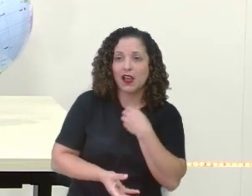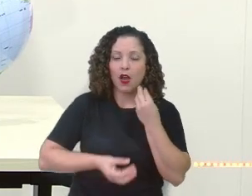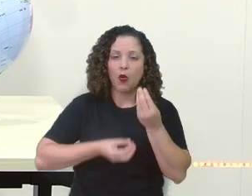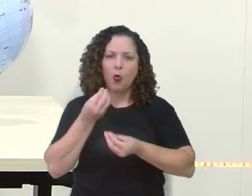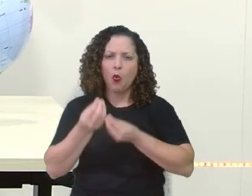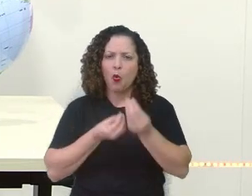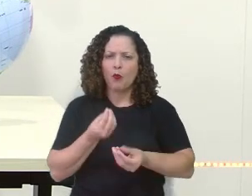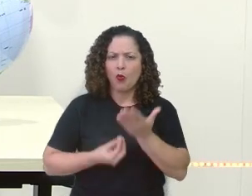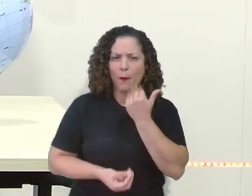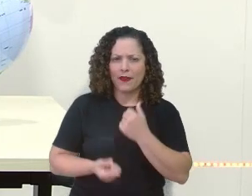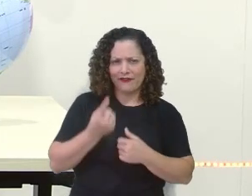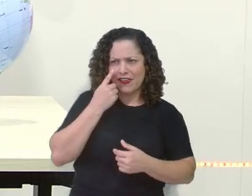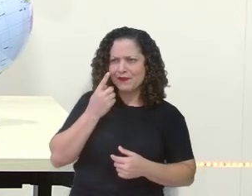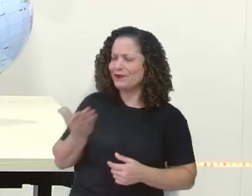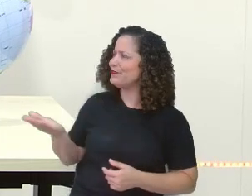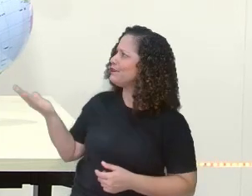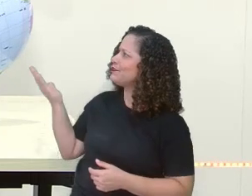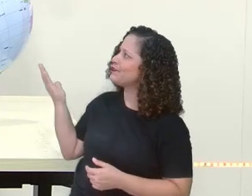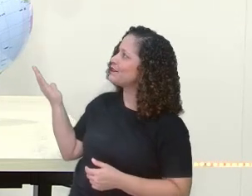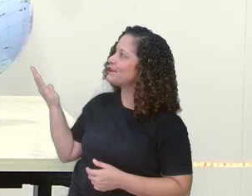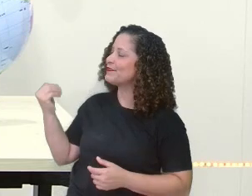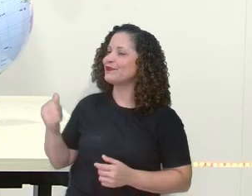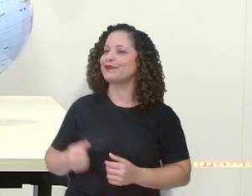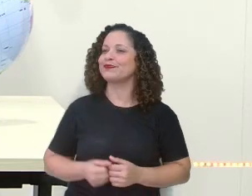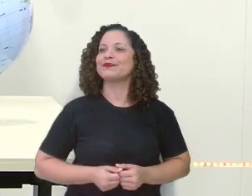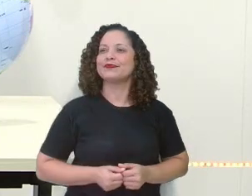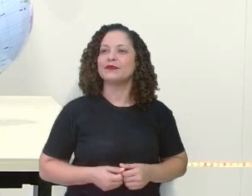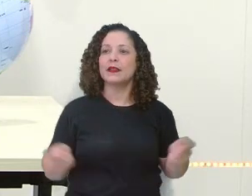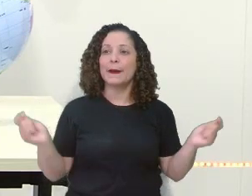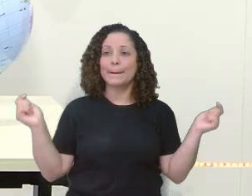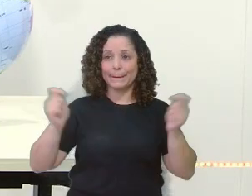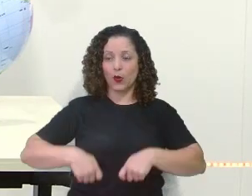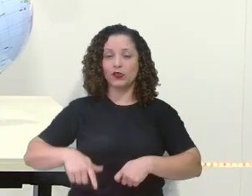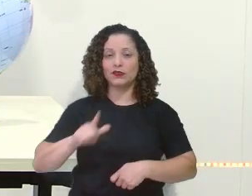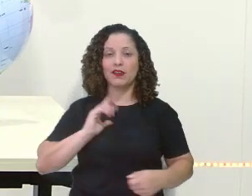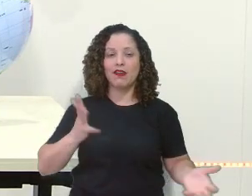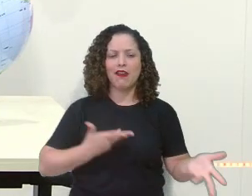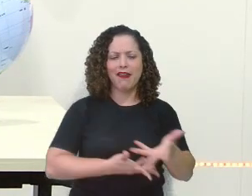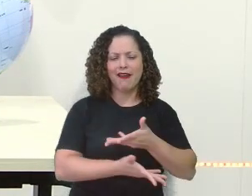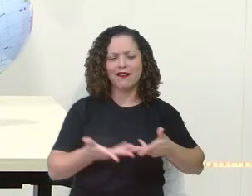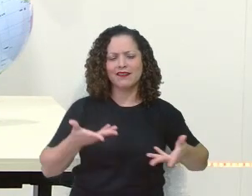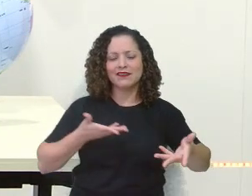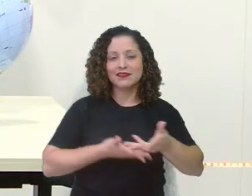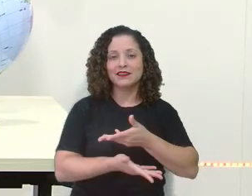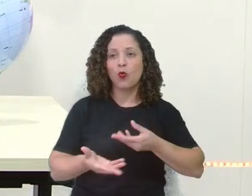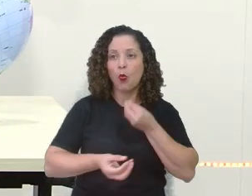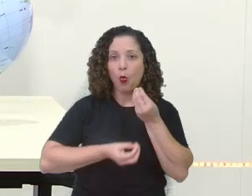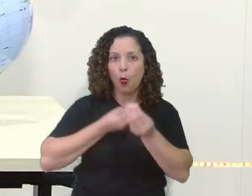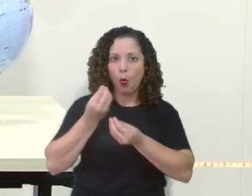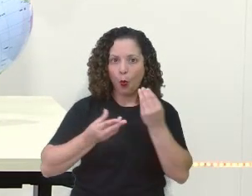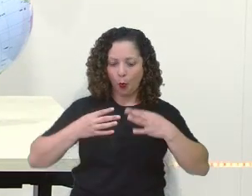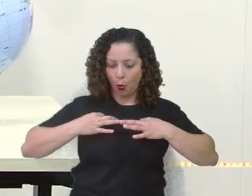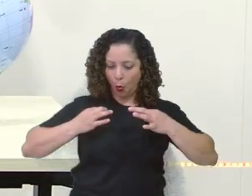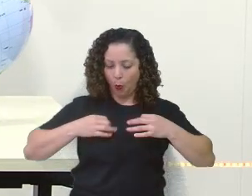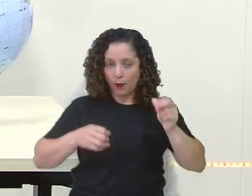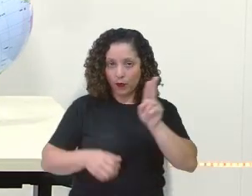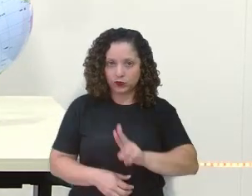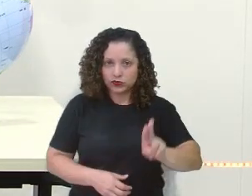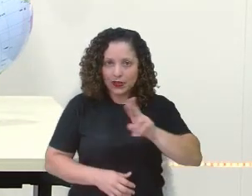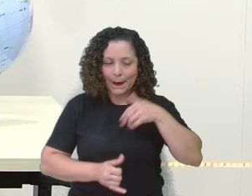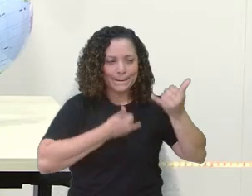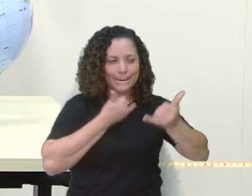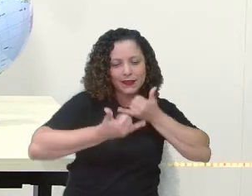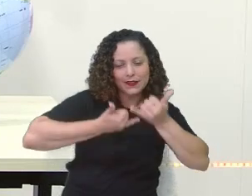se alimentar, observem aí, tá? Eles podem ter relação com o modo de se vestir, de